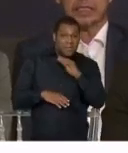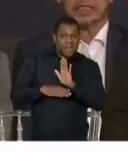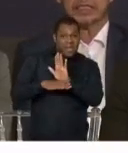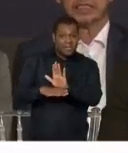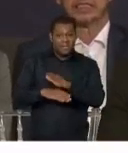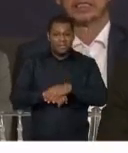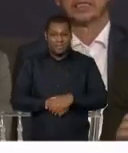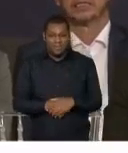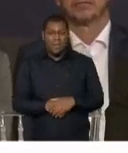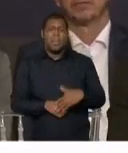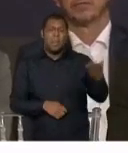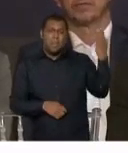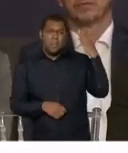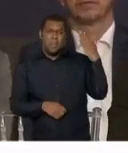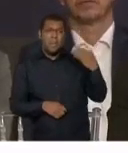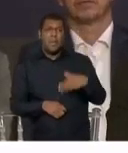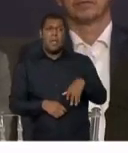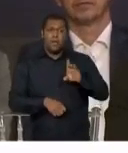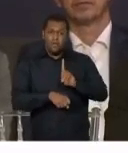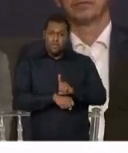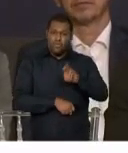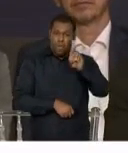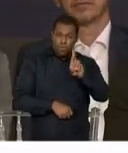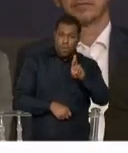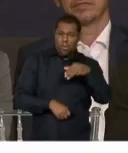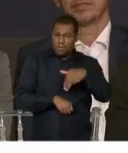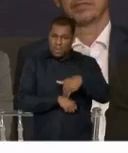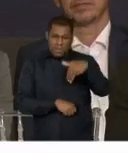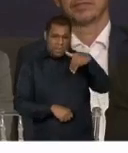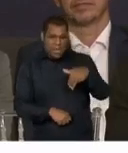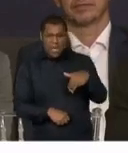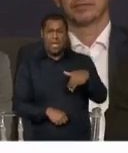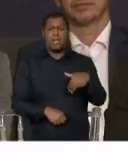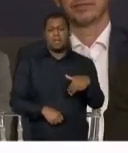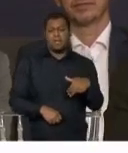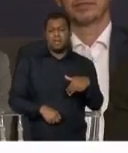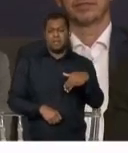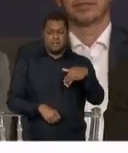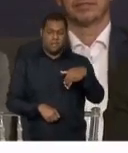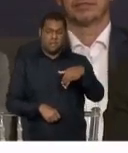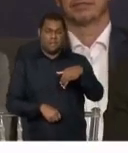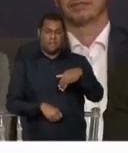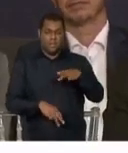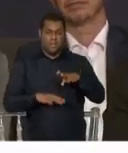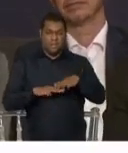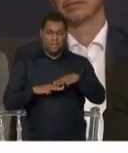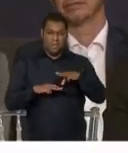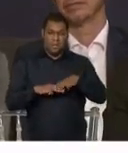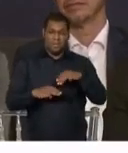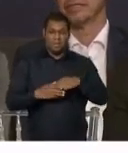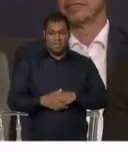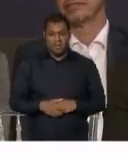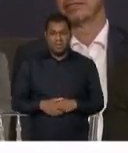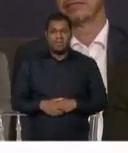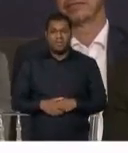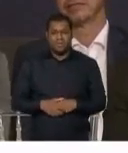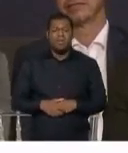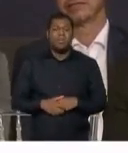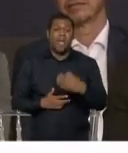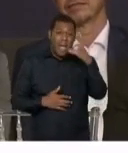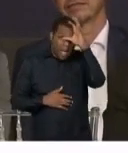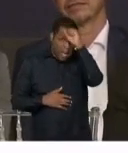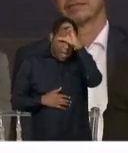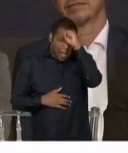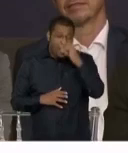grandes matemáticos aqui presentes, doutores e mestres, começaram assim. E a vida é construída a partir